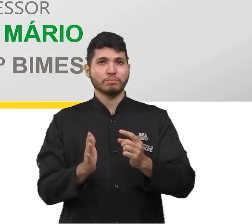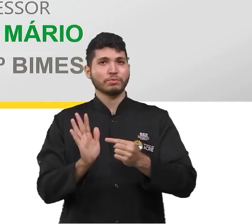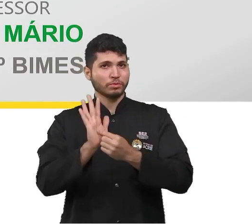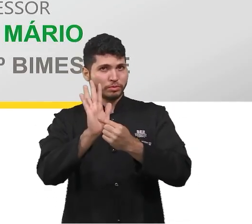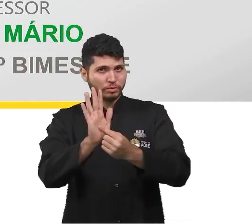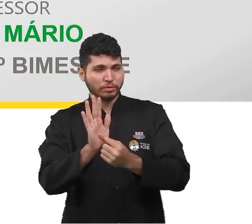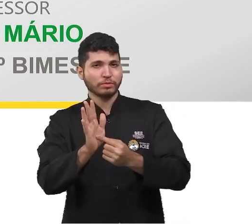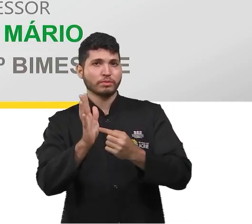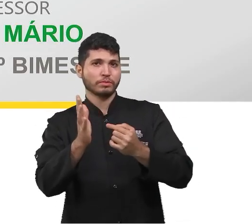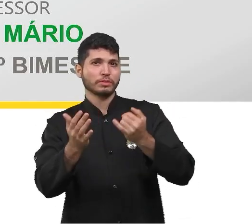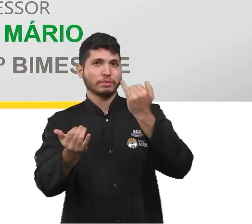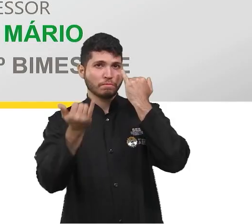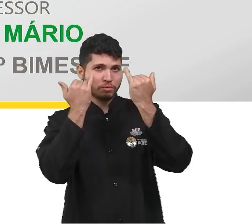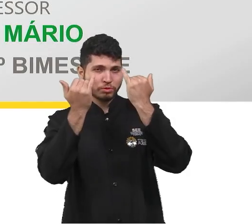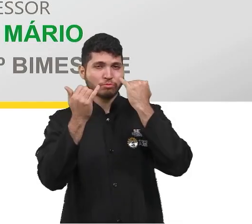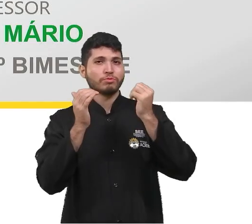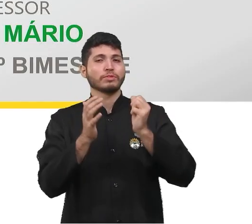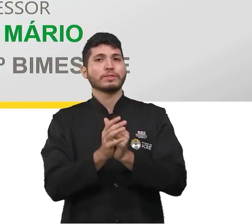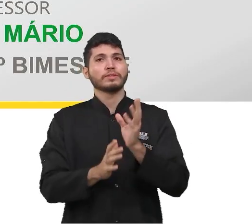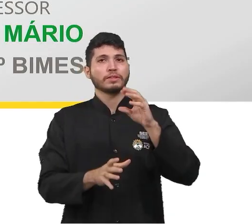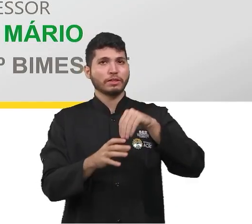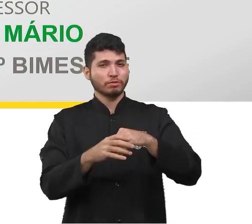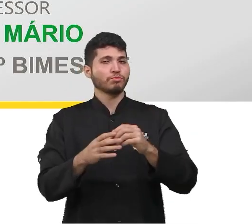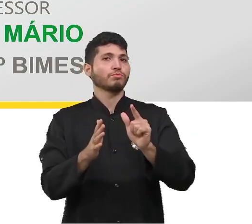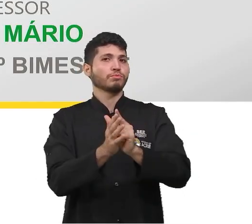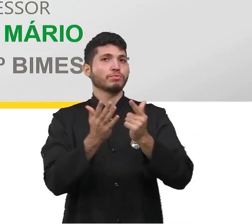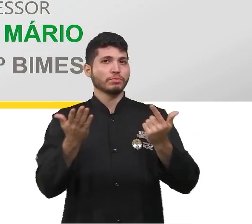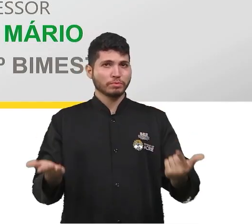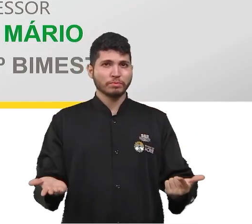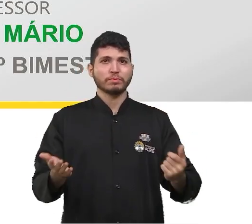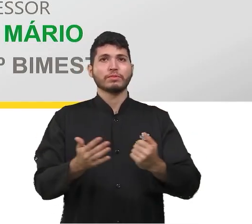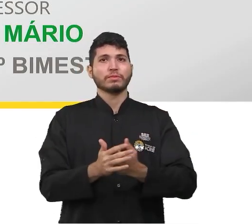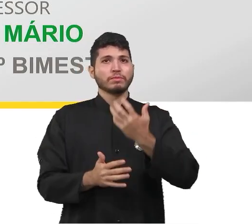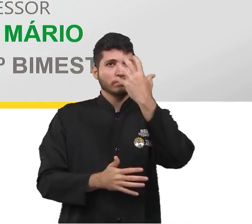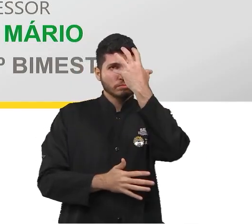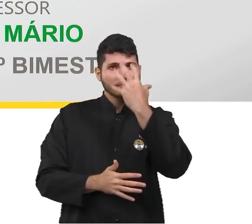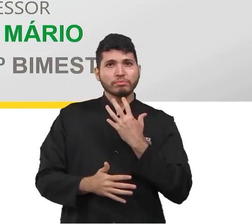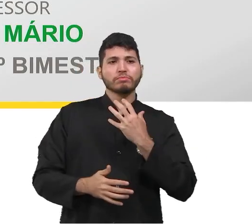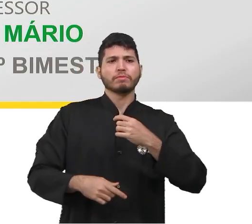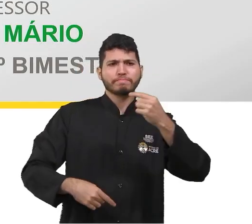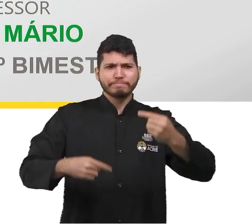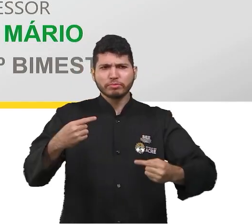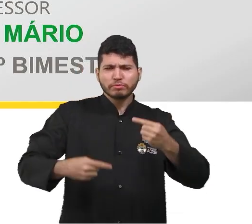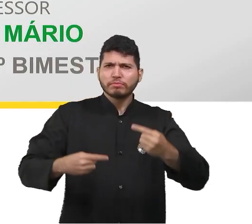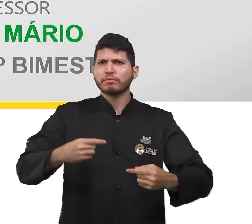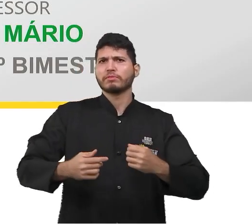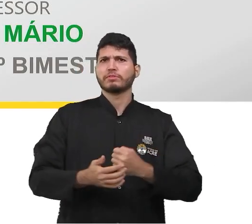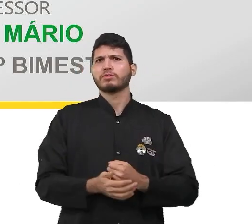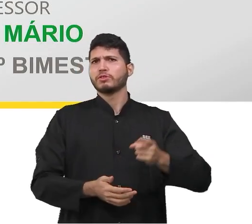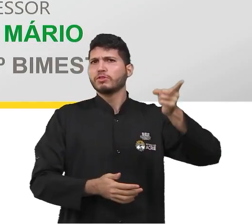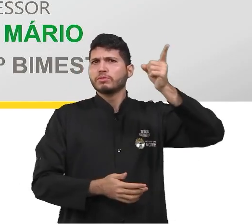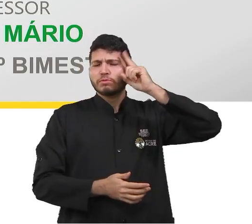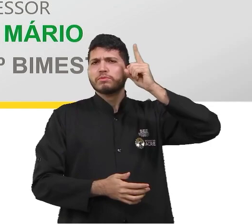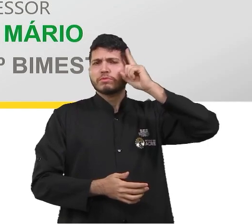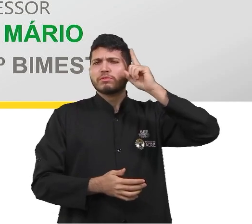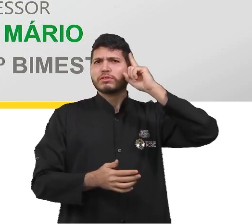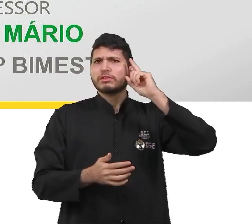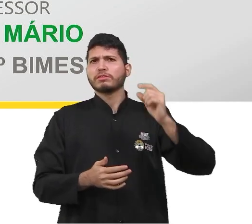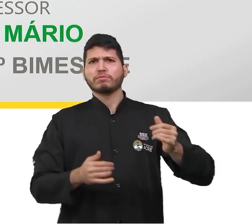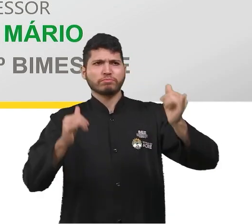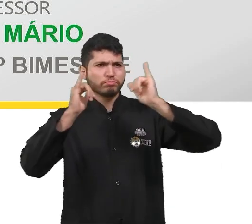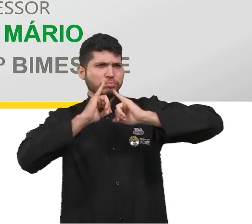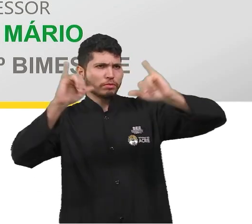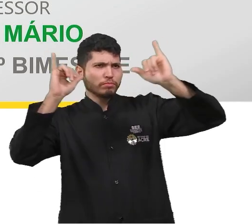esse assunto é muito polêmico, é muito sério e todos os dias tem notícias